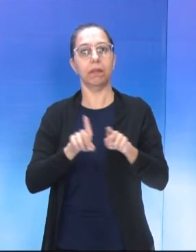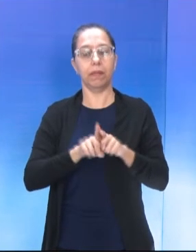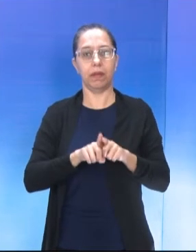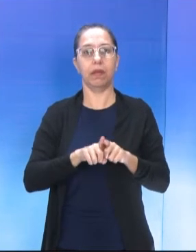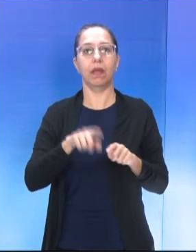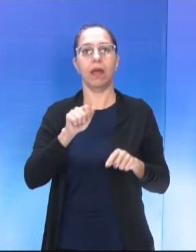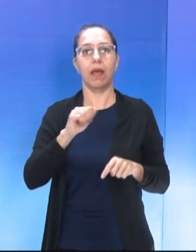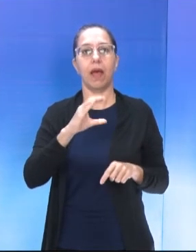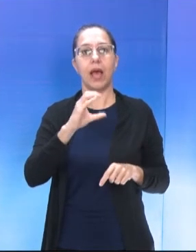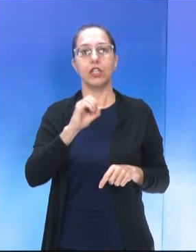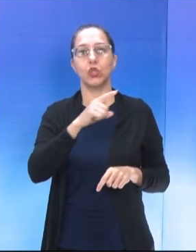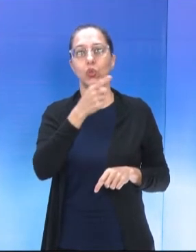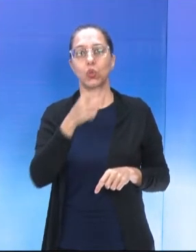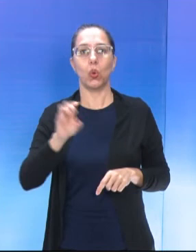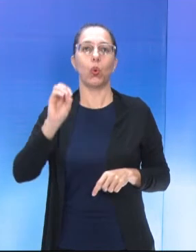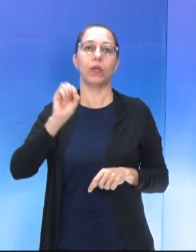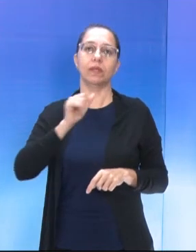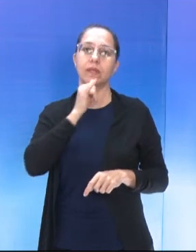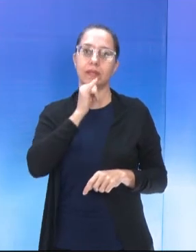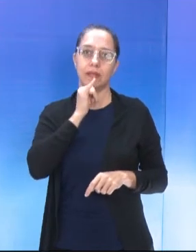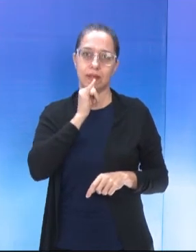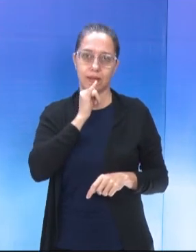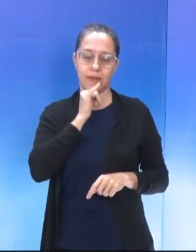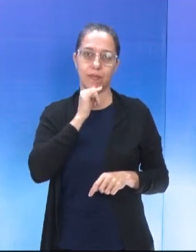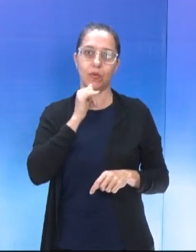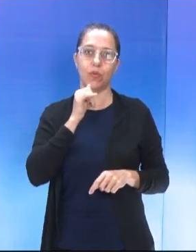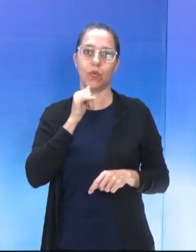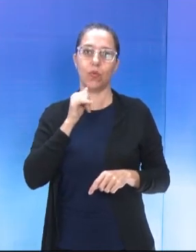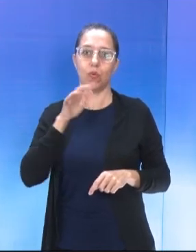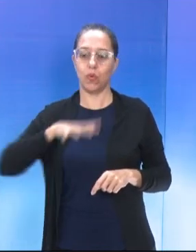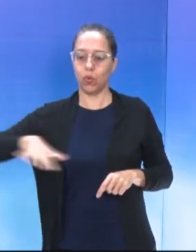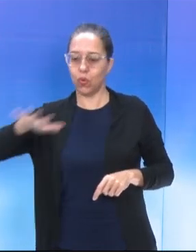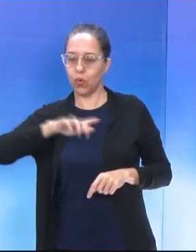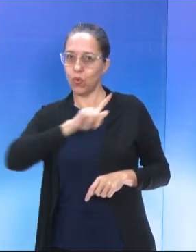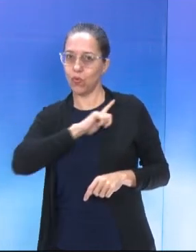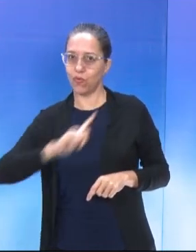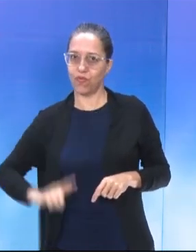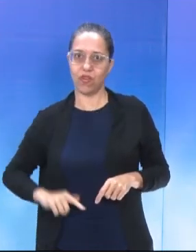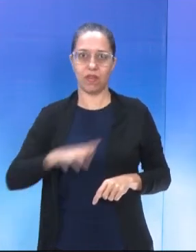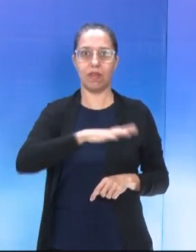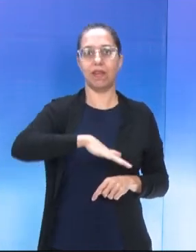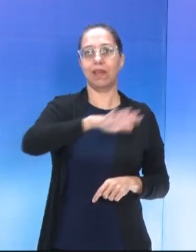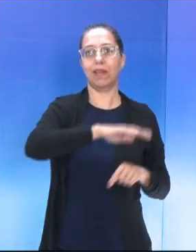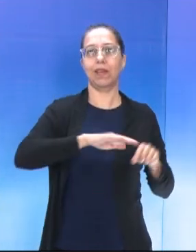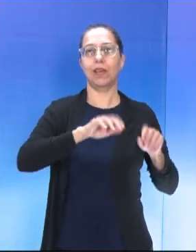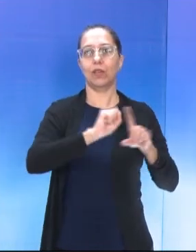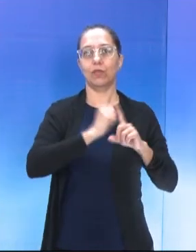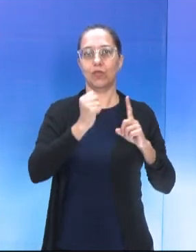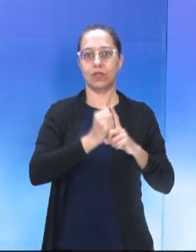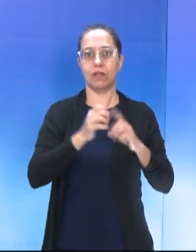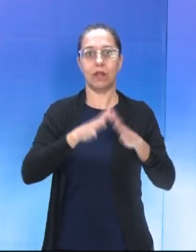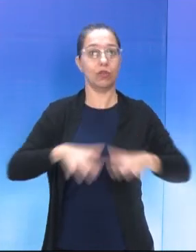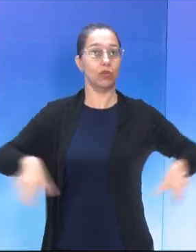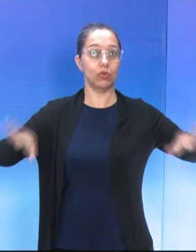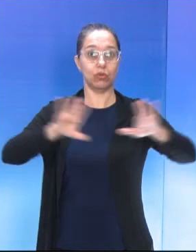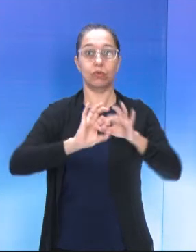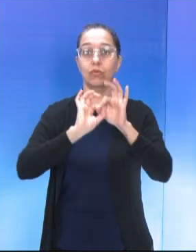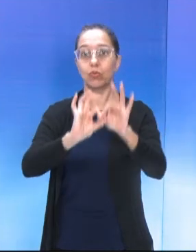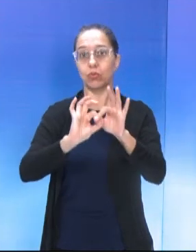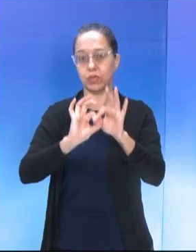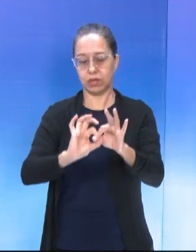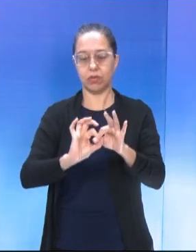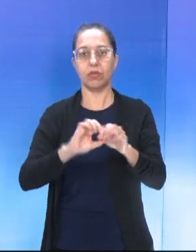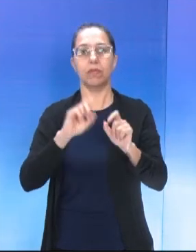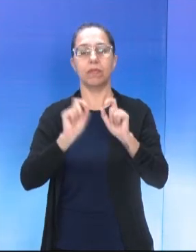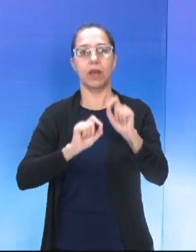Ações, exemplos de ações entre governo e sociedade para resolver os problemas que somos